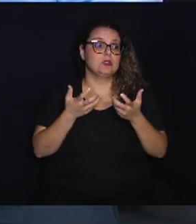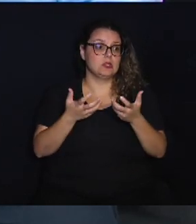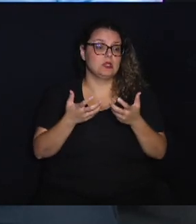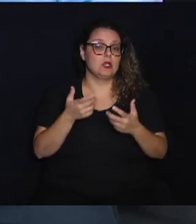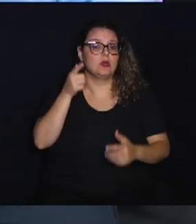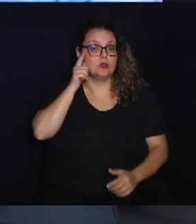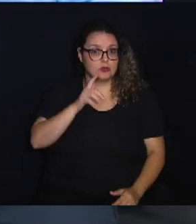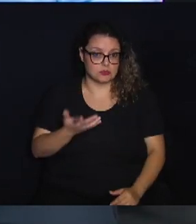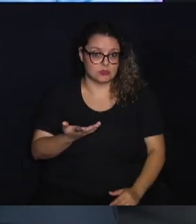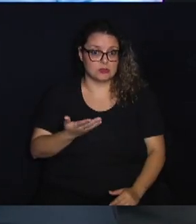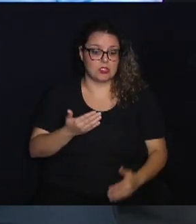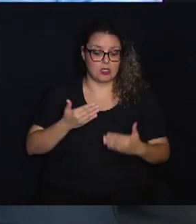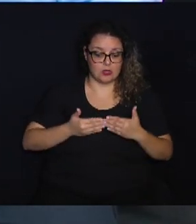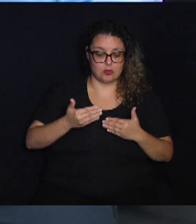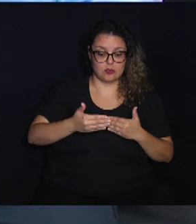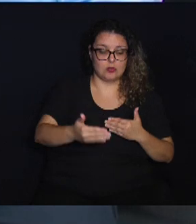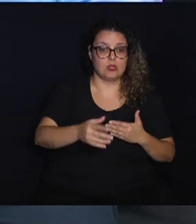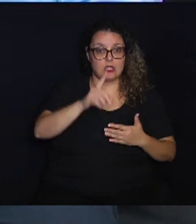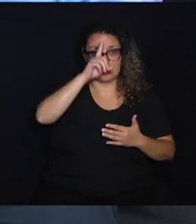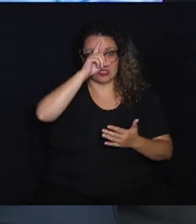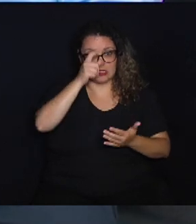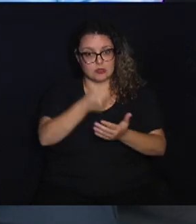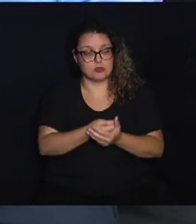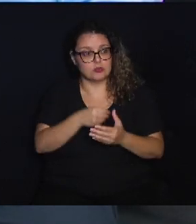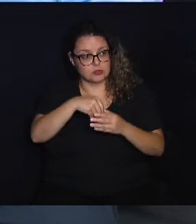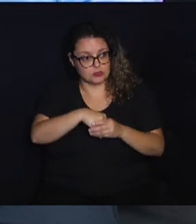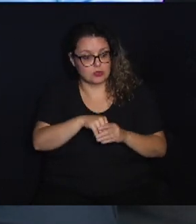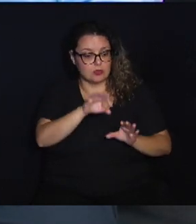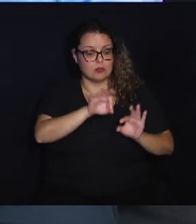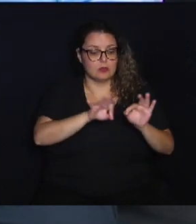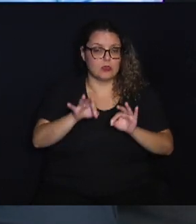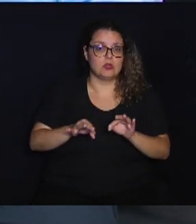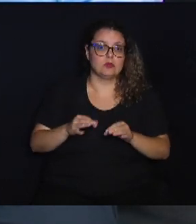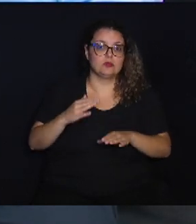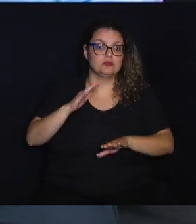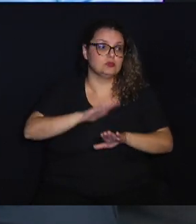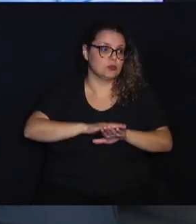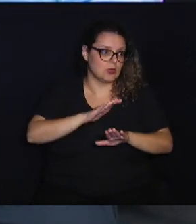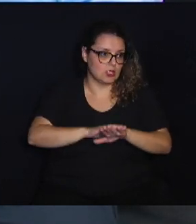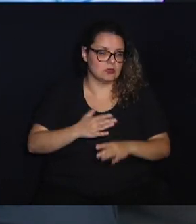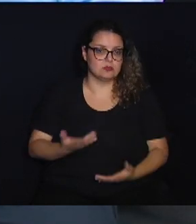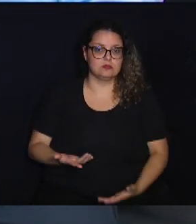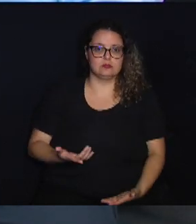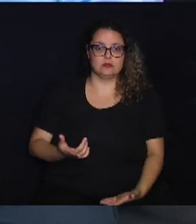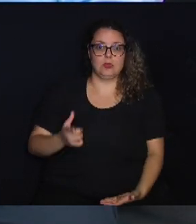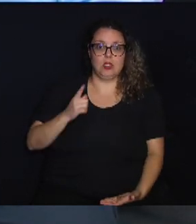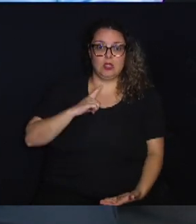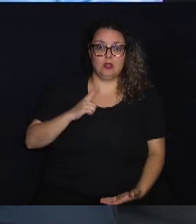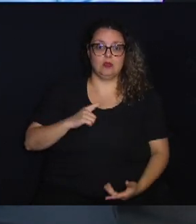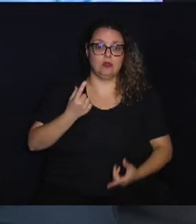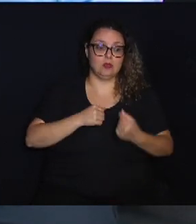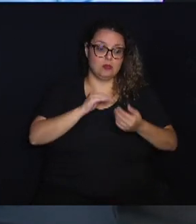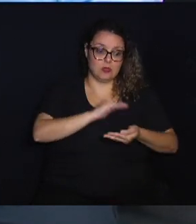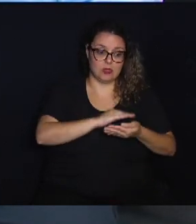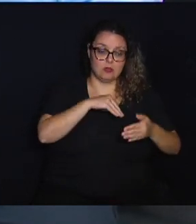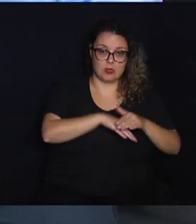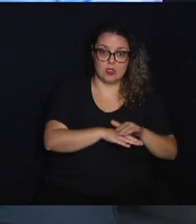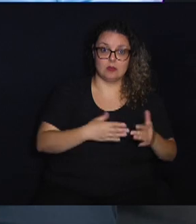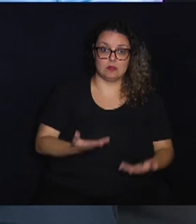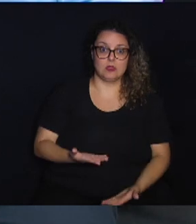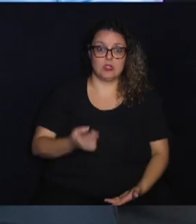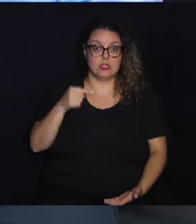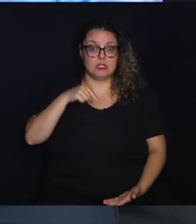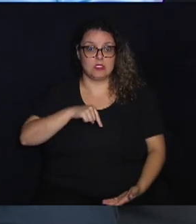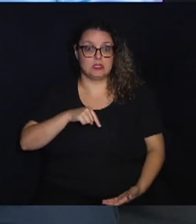daí você começa a definir dentro deste plano de ação. Eu tenho tal reserva financeira e essa